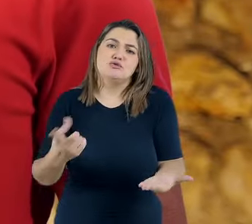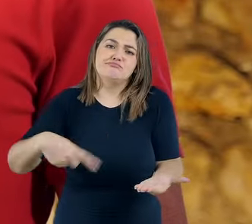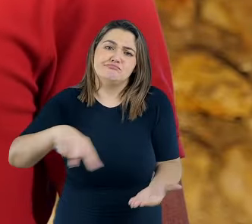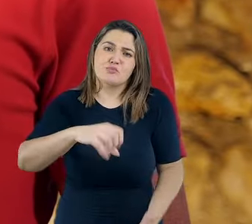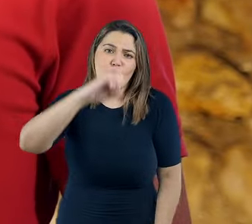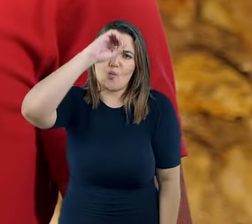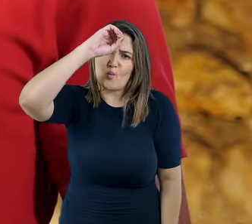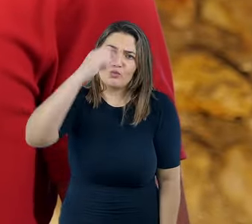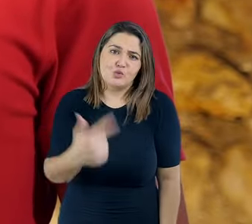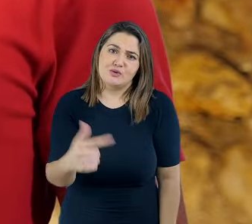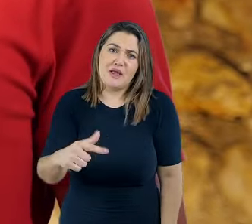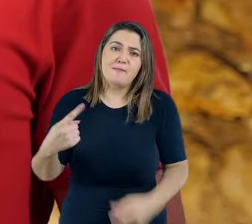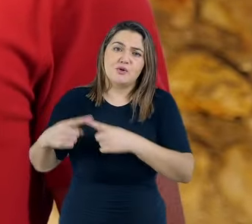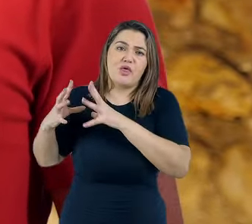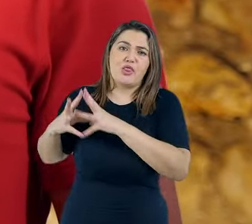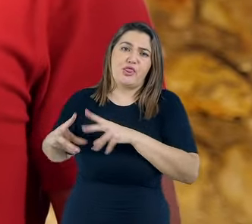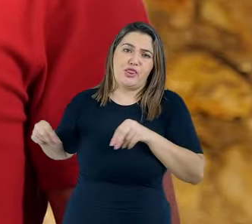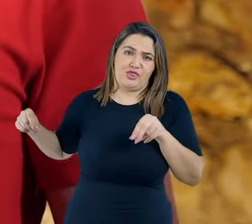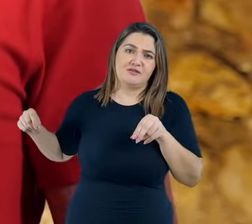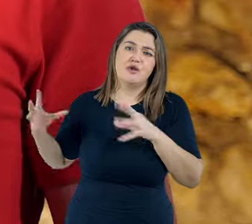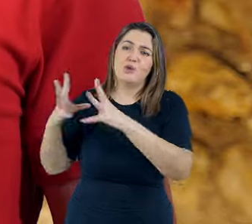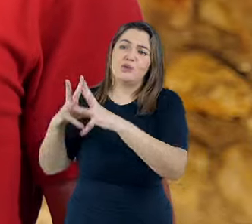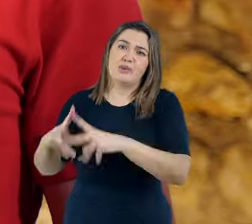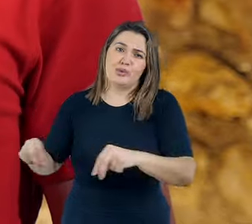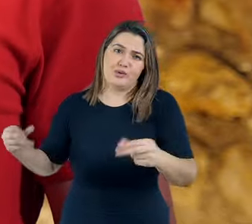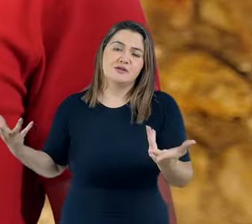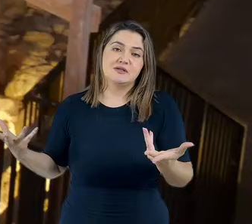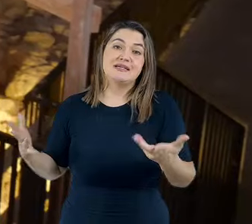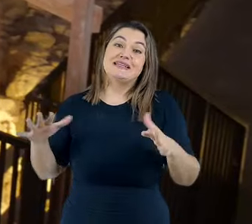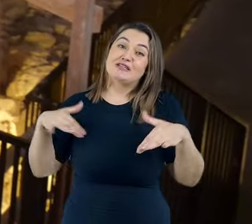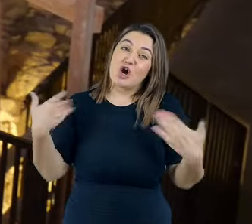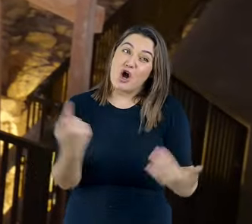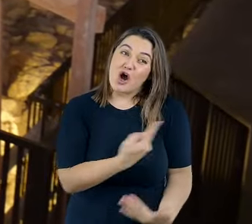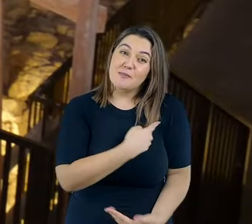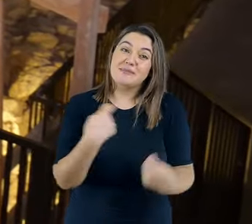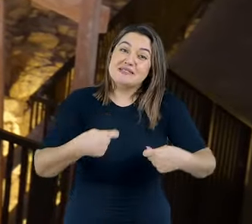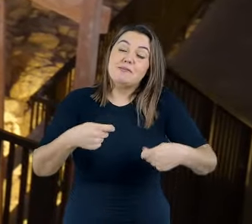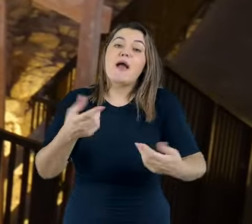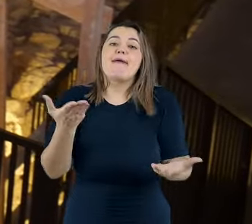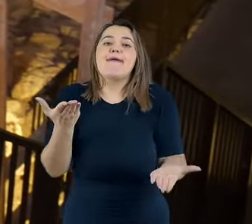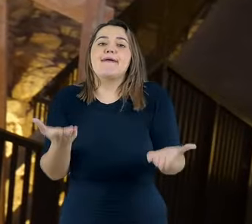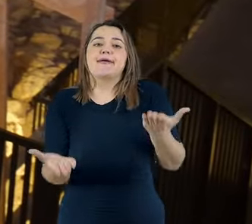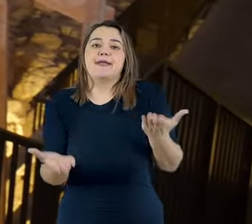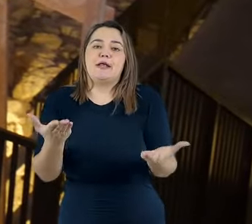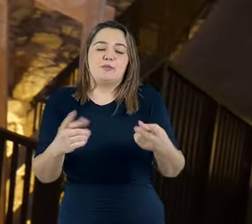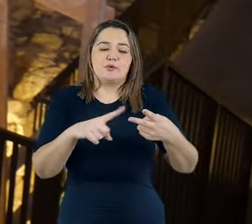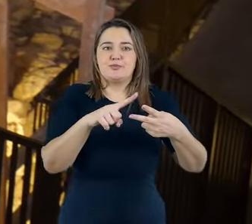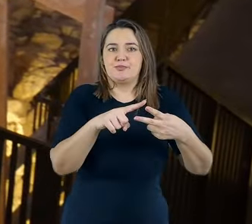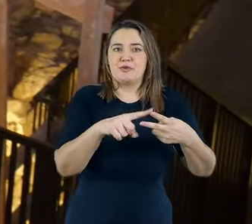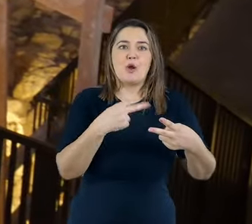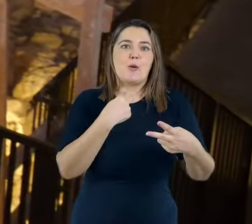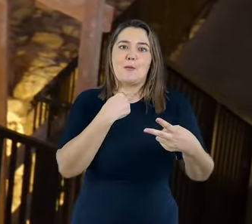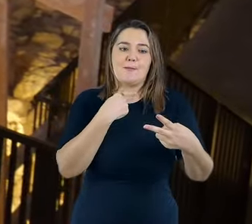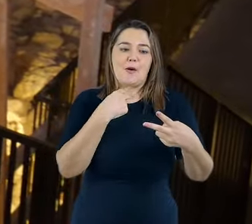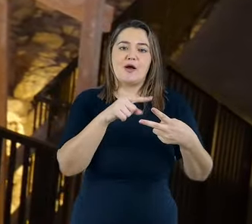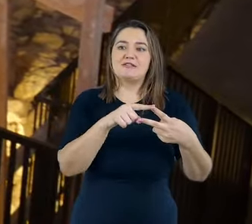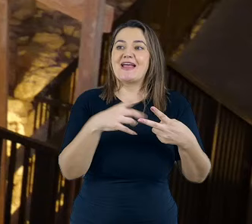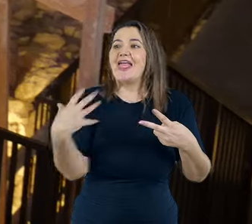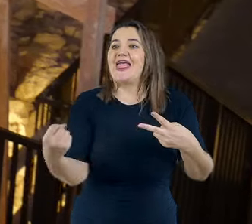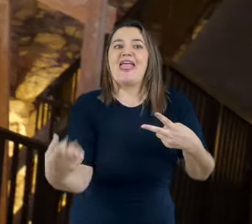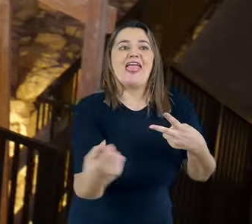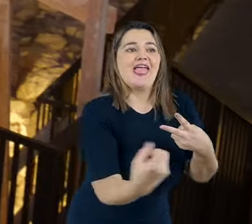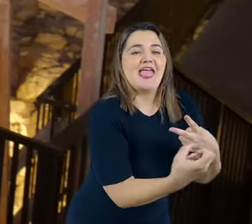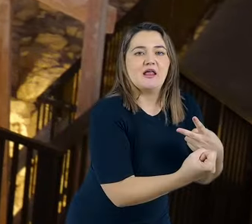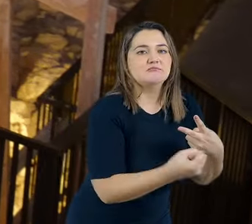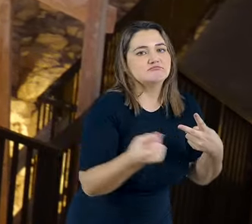simplesmente desconhece porque se perderam no tempo. Então nós temos que ter um equilíbrio em não jogar fora toda a